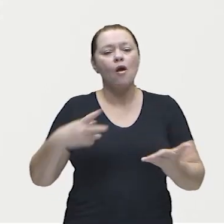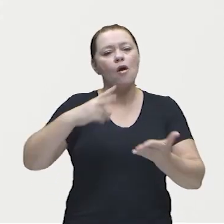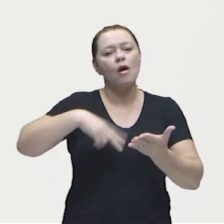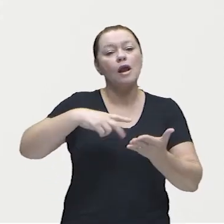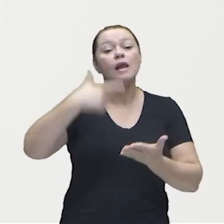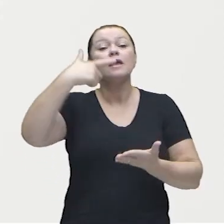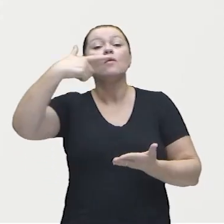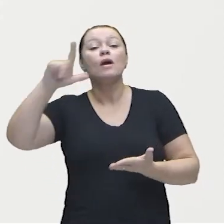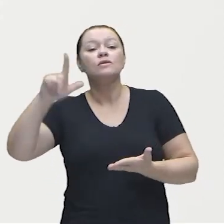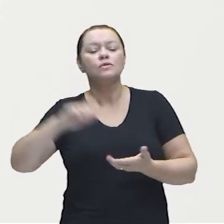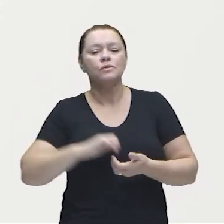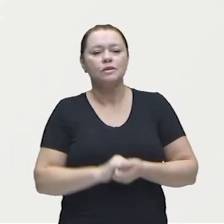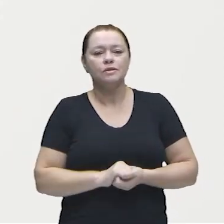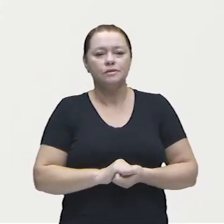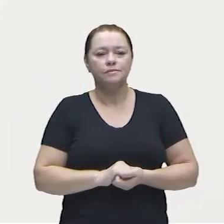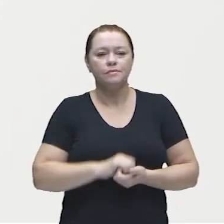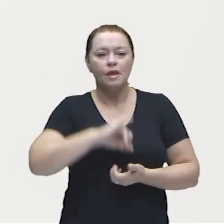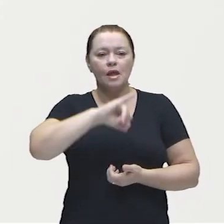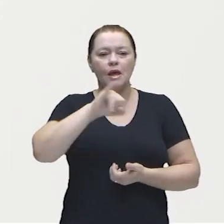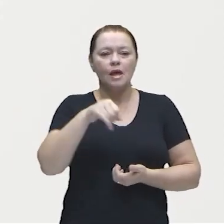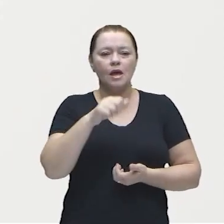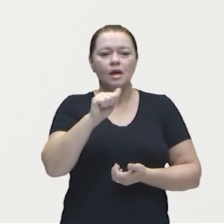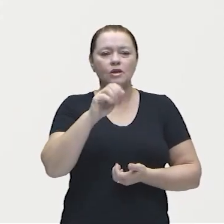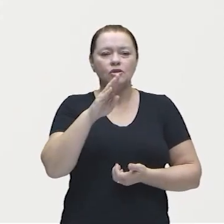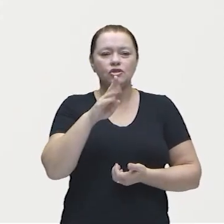outras aqui.